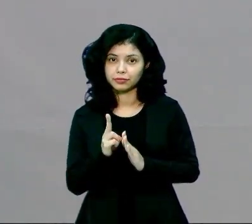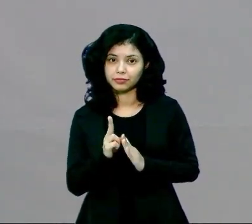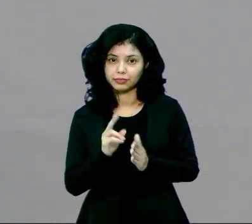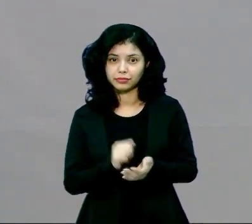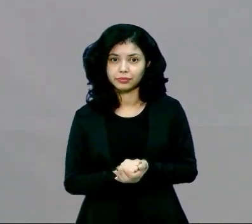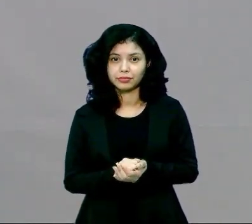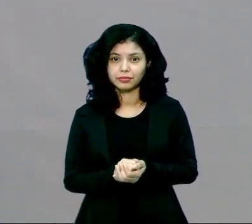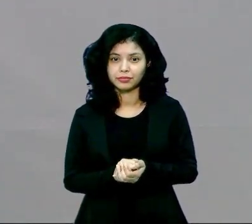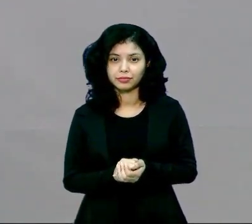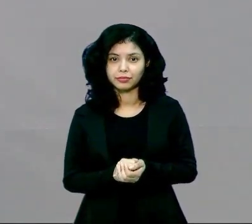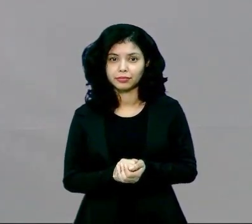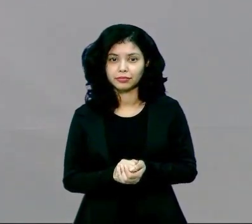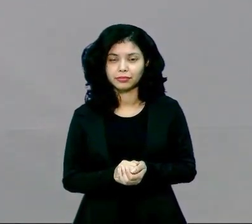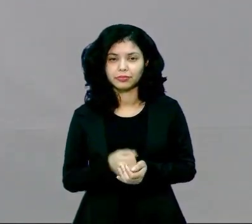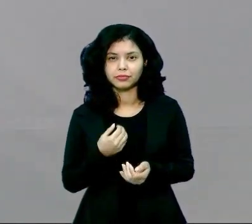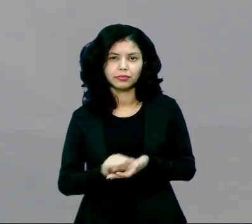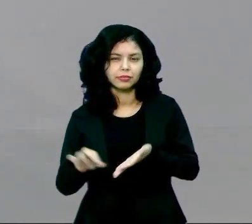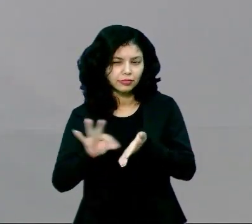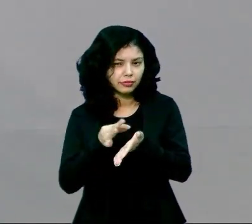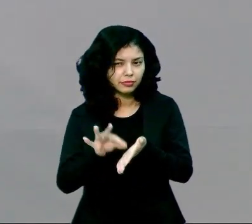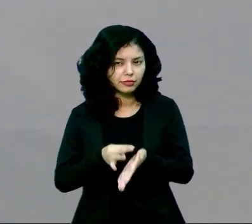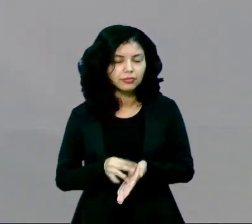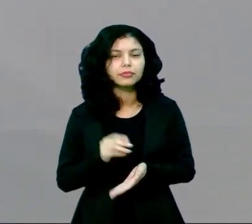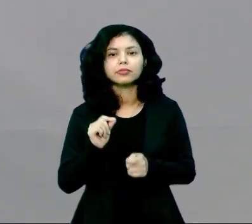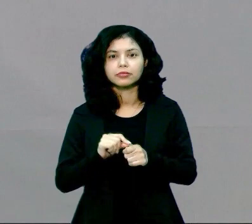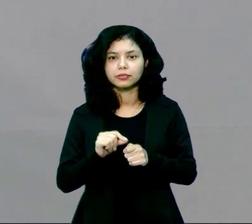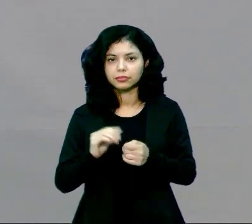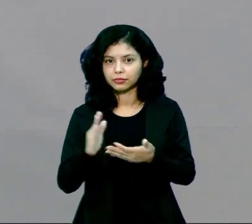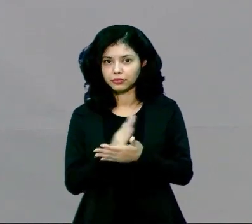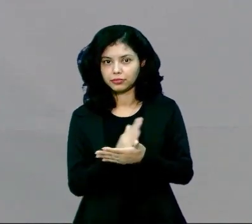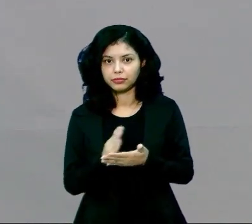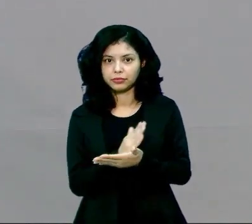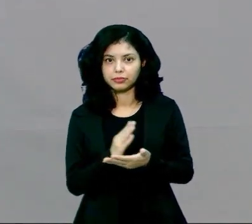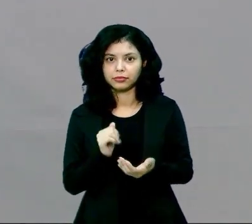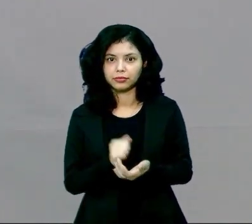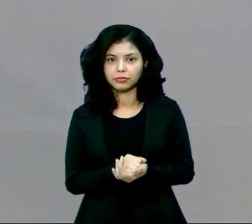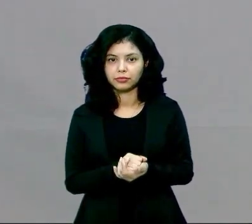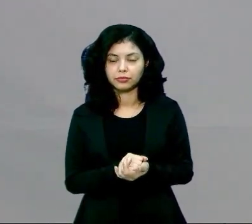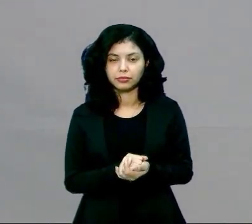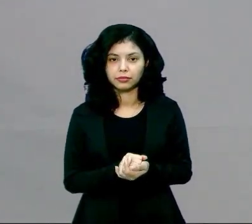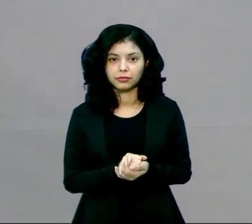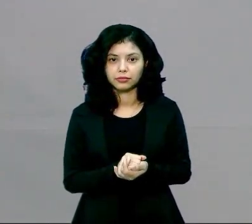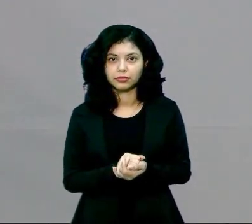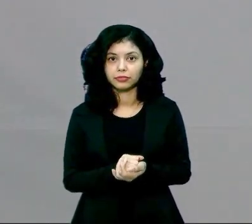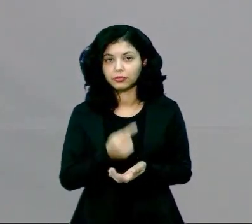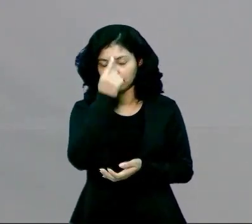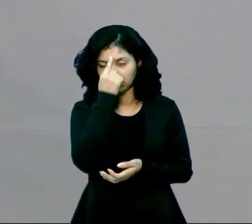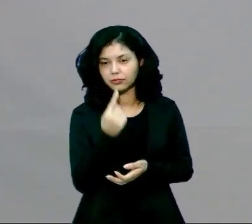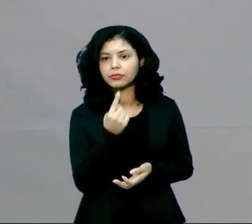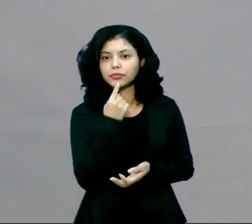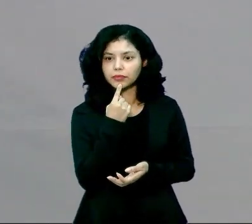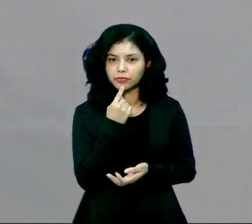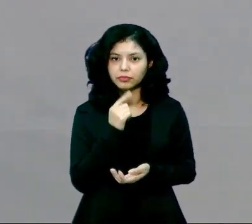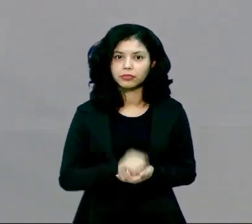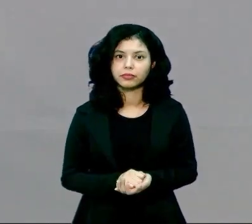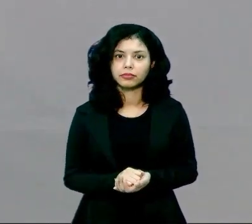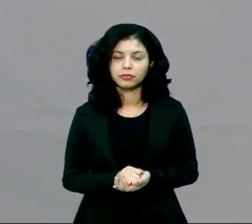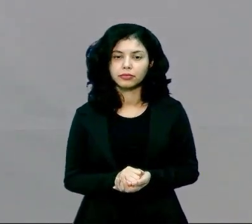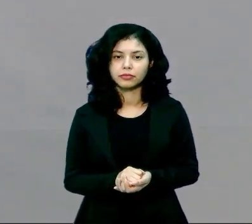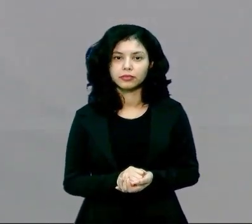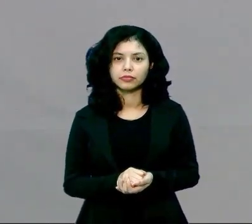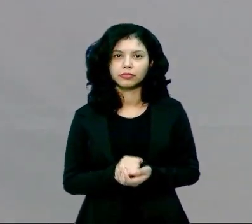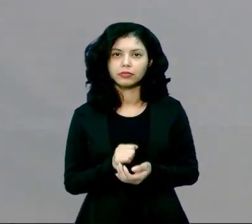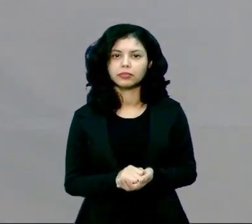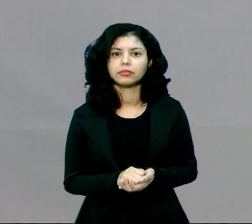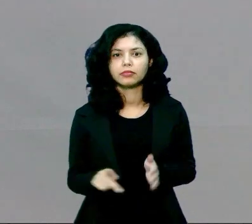fizeram? Foram consultar os registros, algumas anotações que eles fazem, alguns registros em forma de imagens, né?